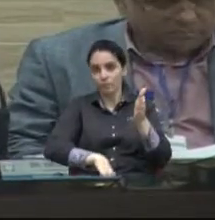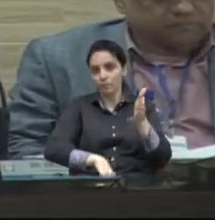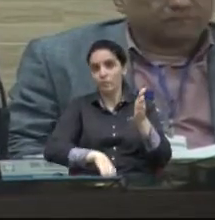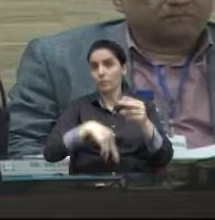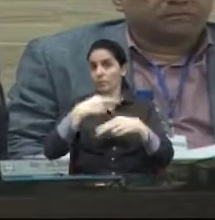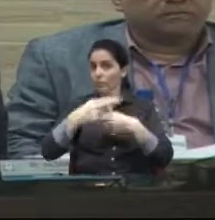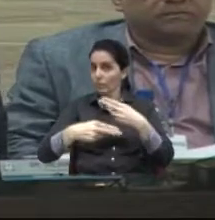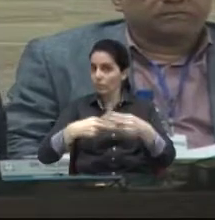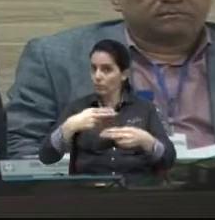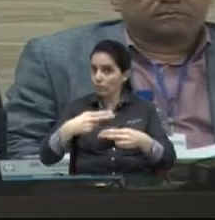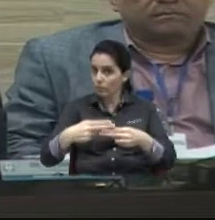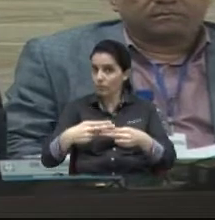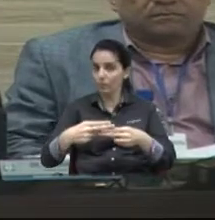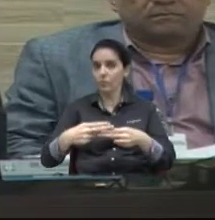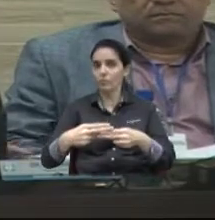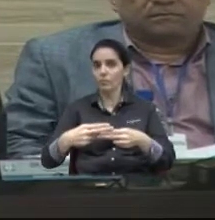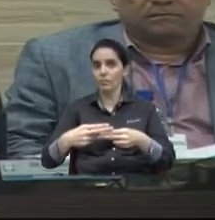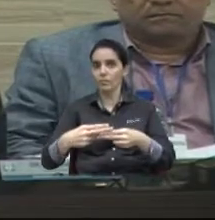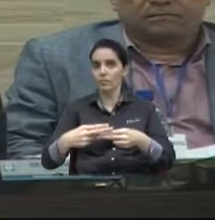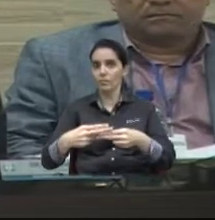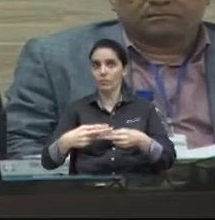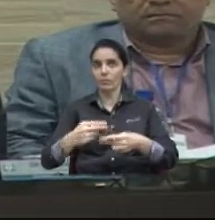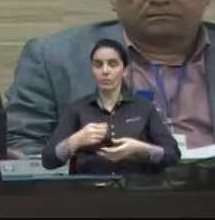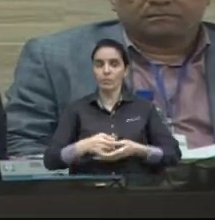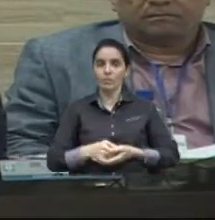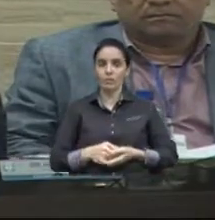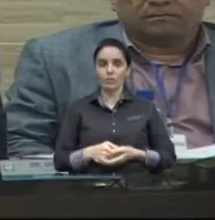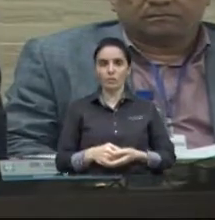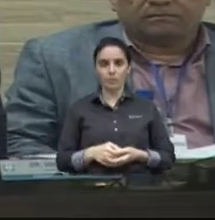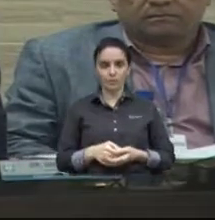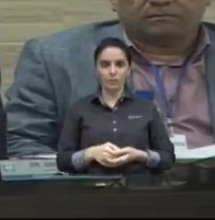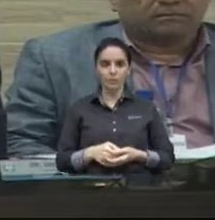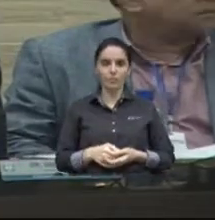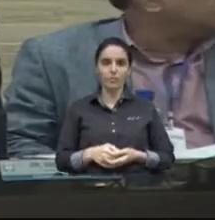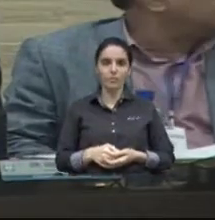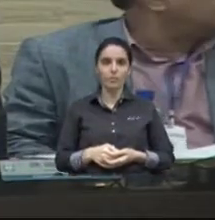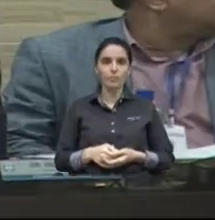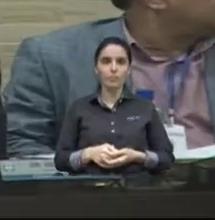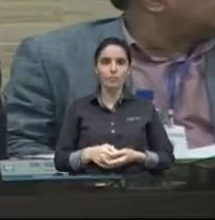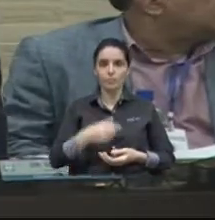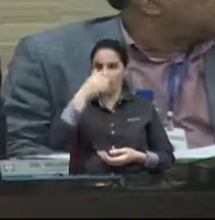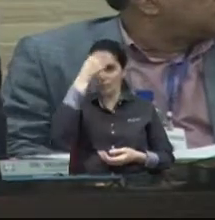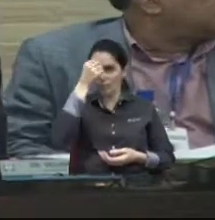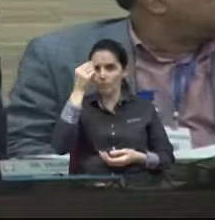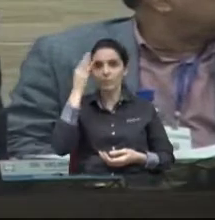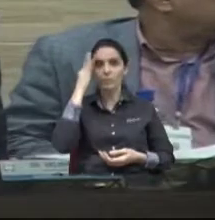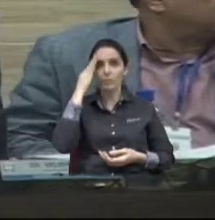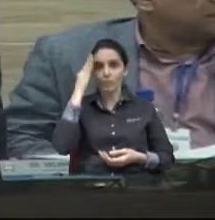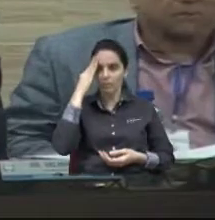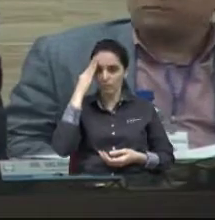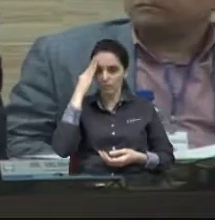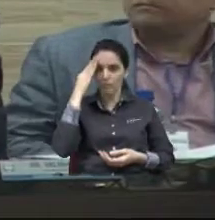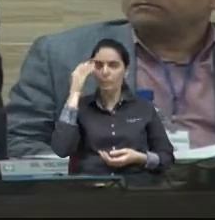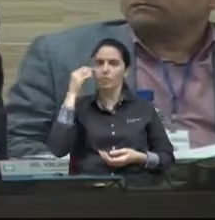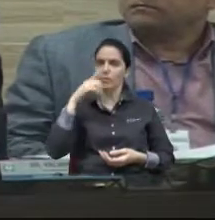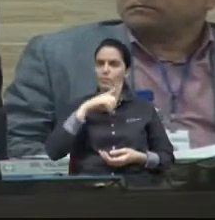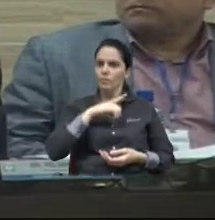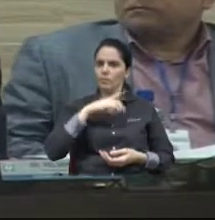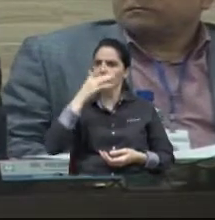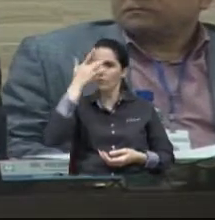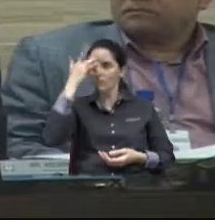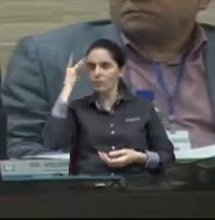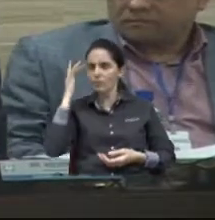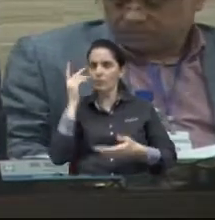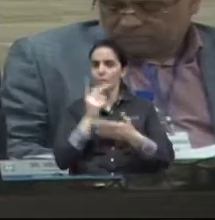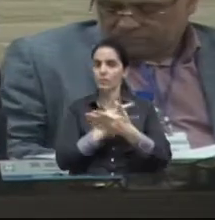Então, existe sim, como a gente sabe, né, a malandragem. Mas eu queria